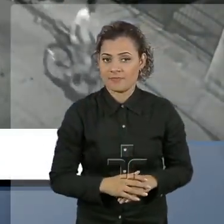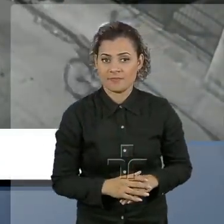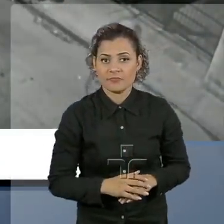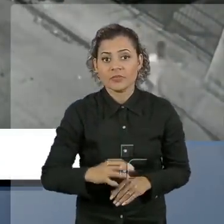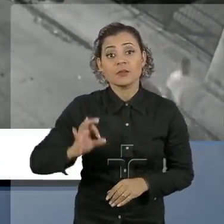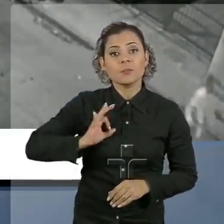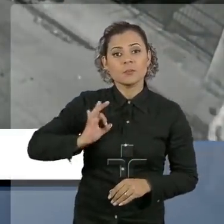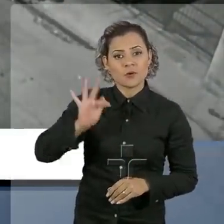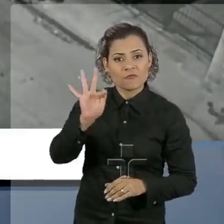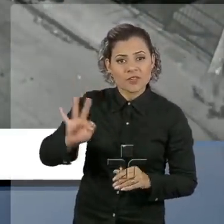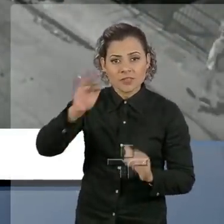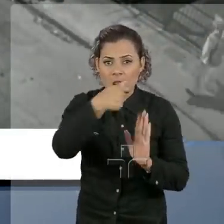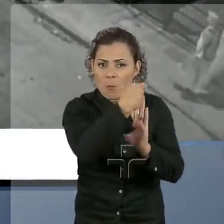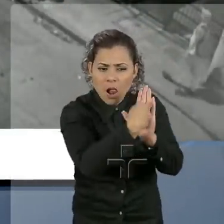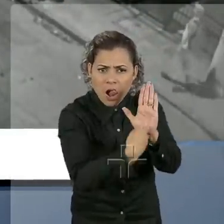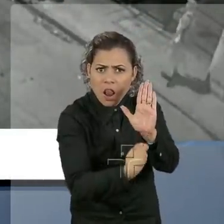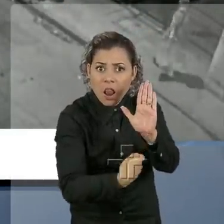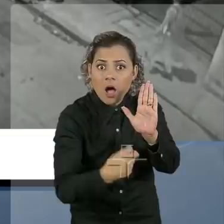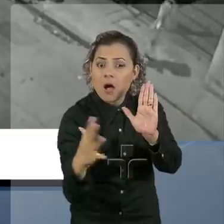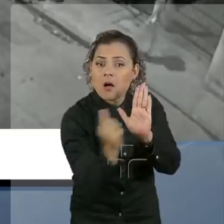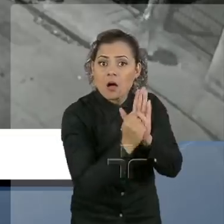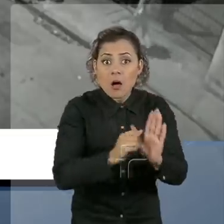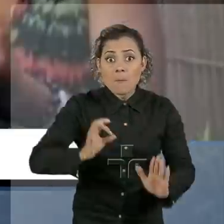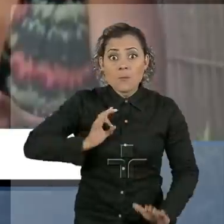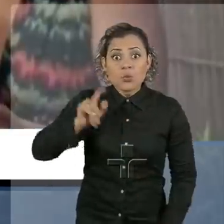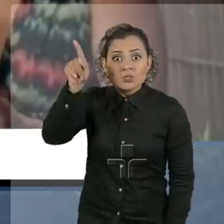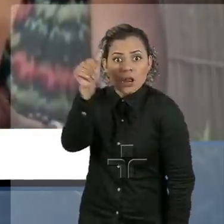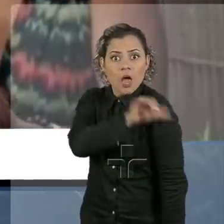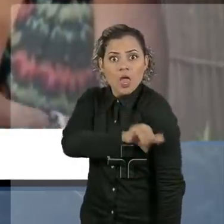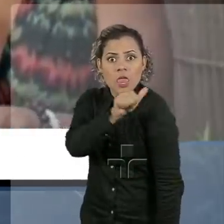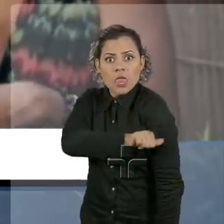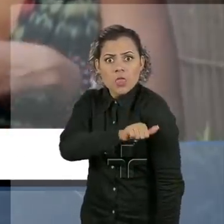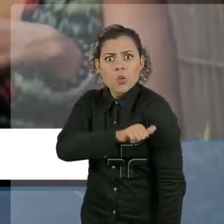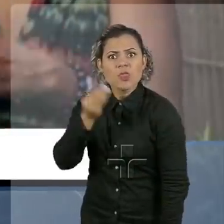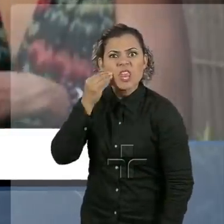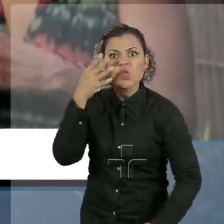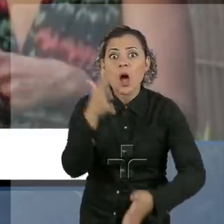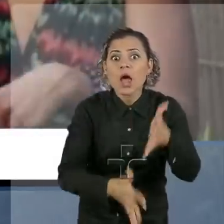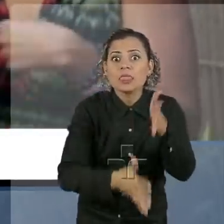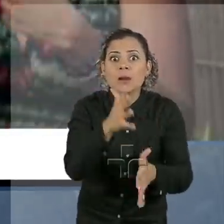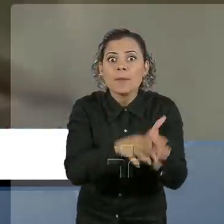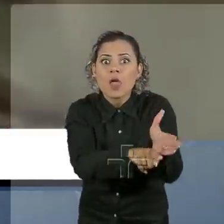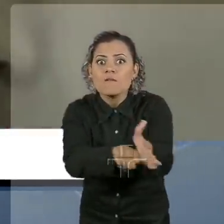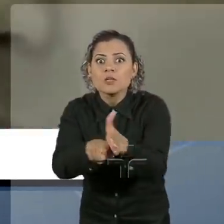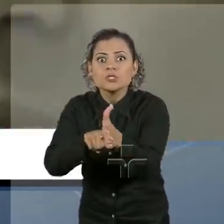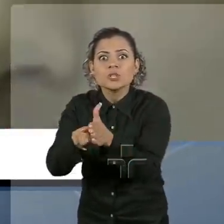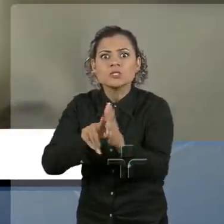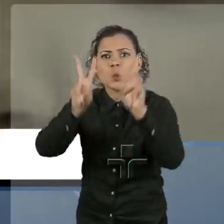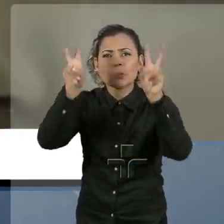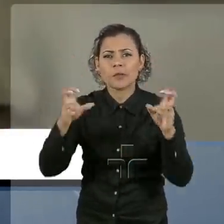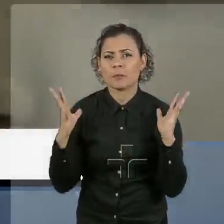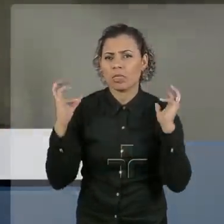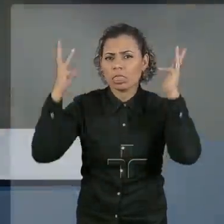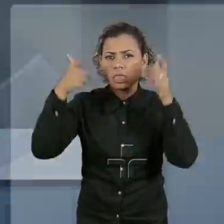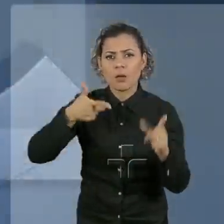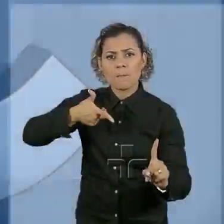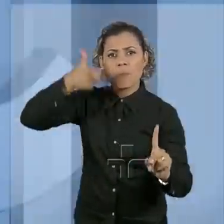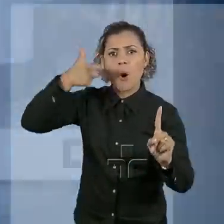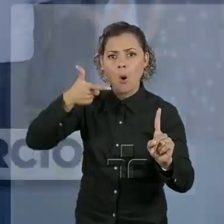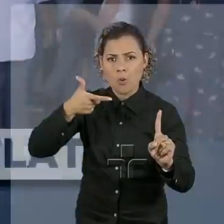Polícia Federal conclui que PM do Rio de Janeiro tentou obstruir a investigação do caso Marielle